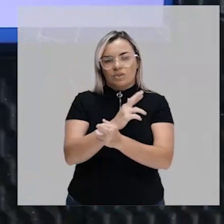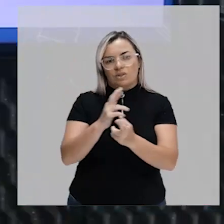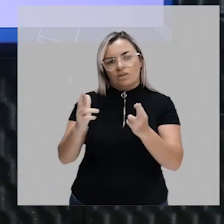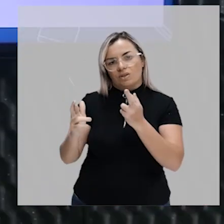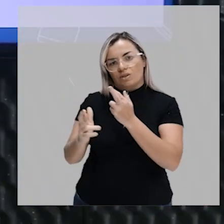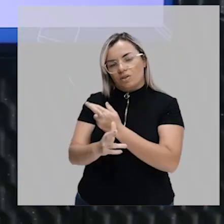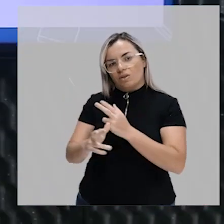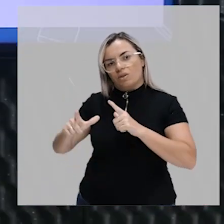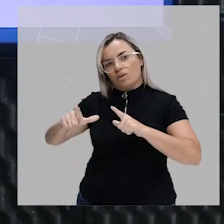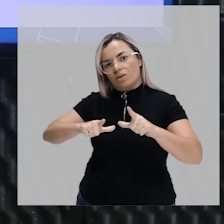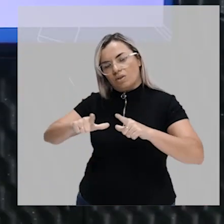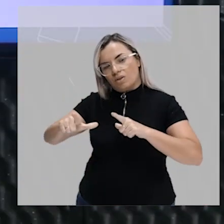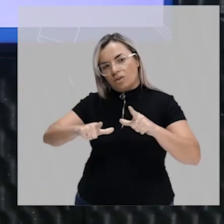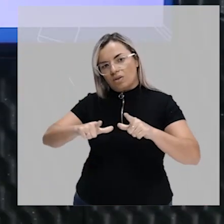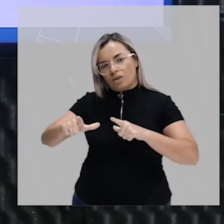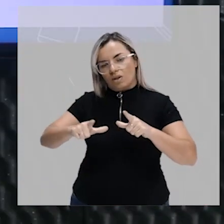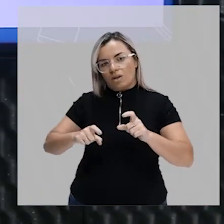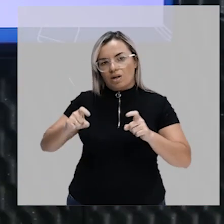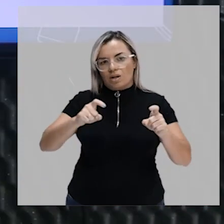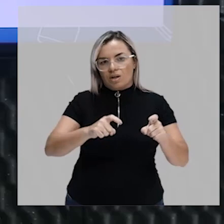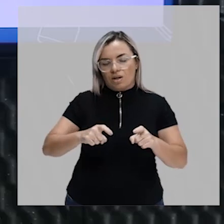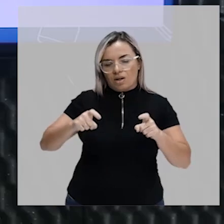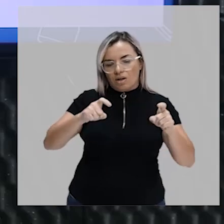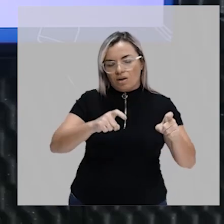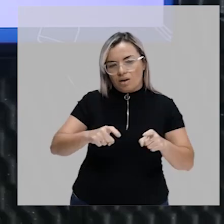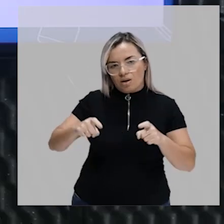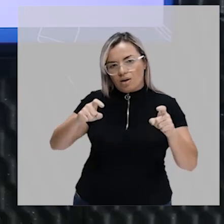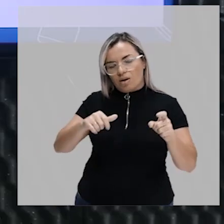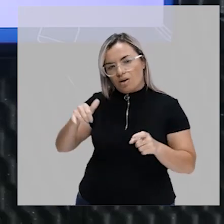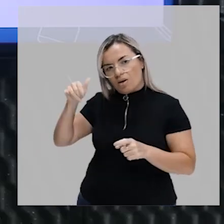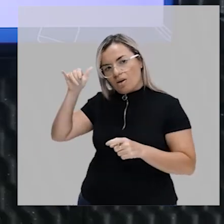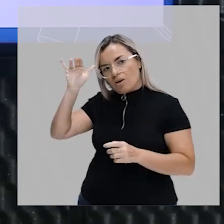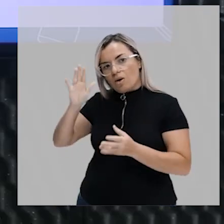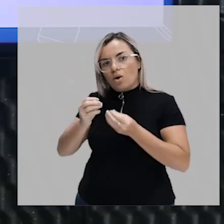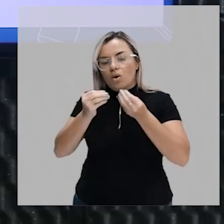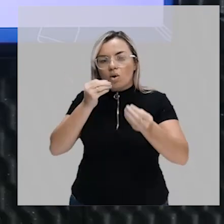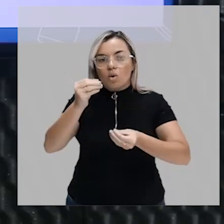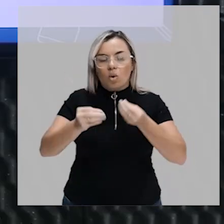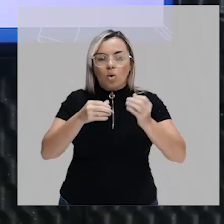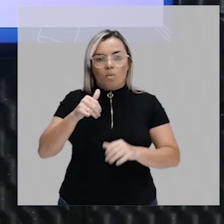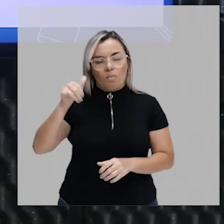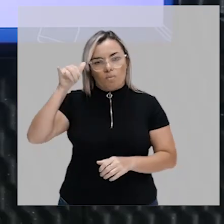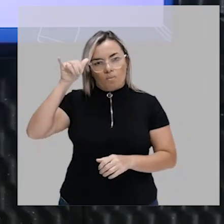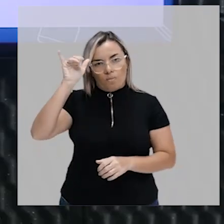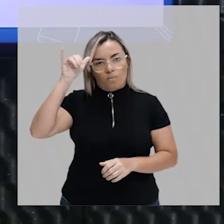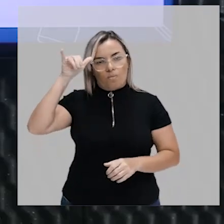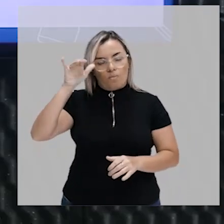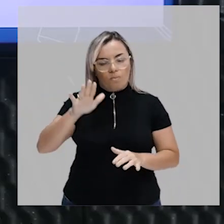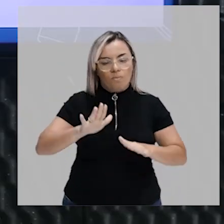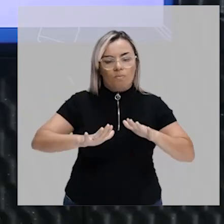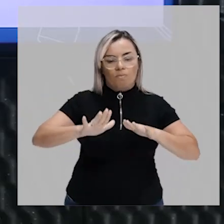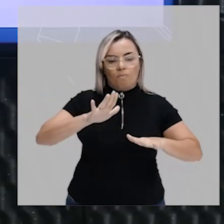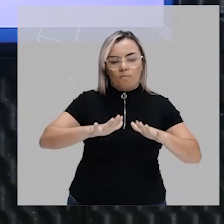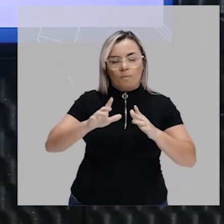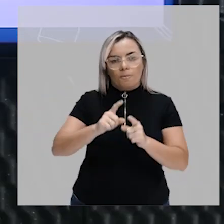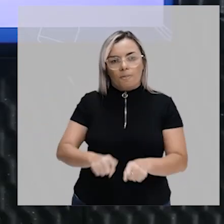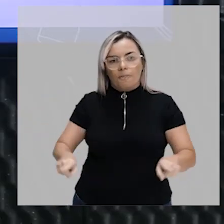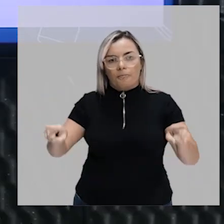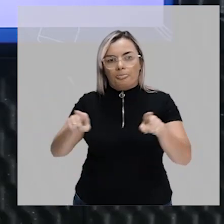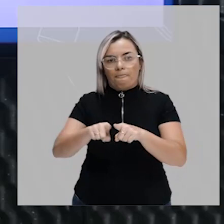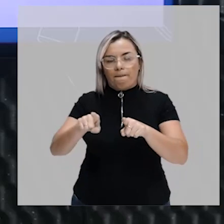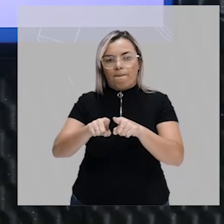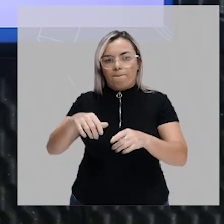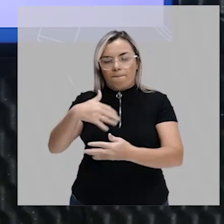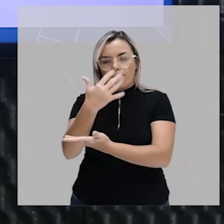atividades agropastoris, como a expansão de áreas para pecuária e também para extração de madeira de